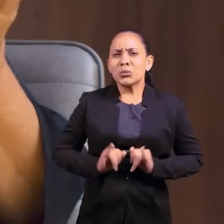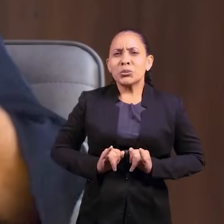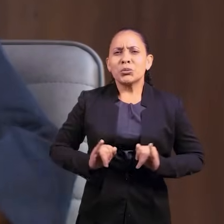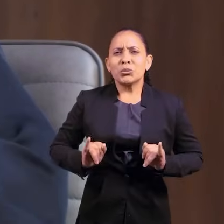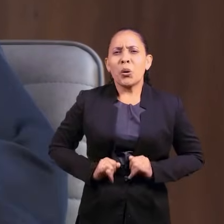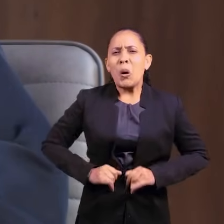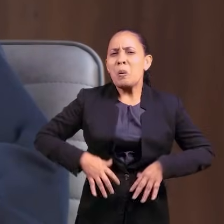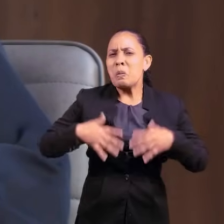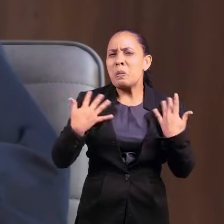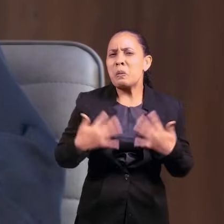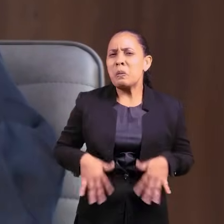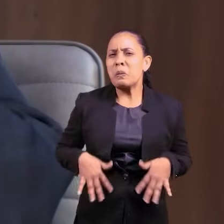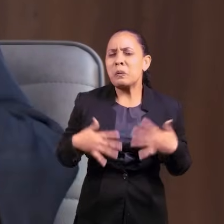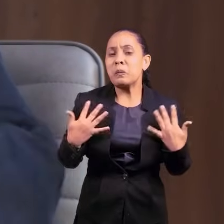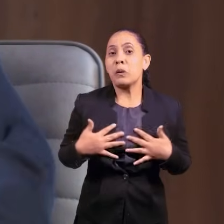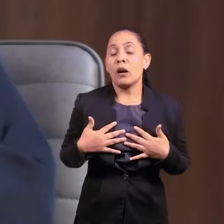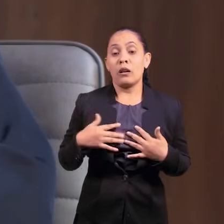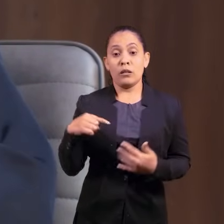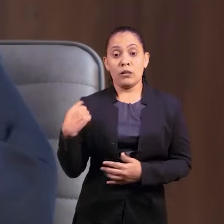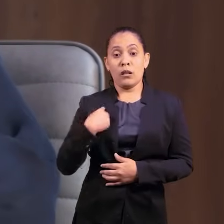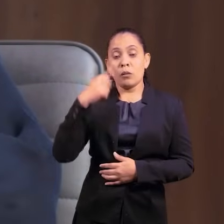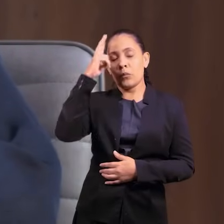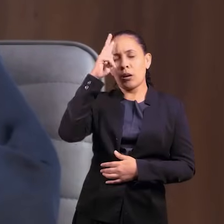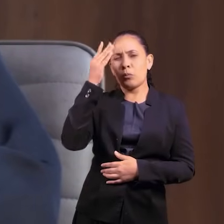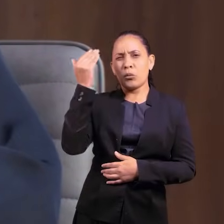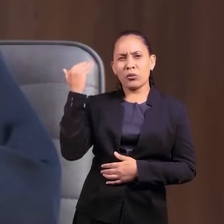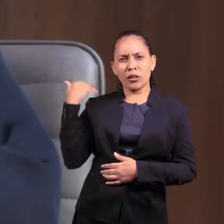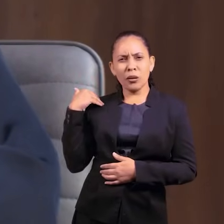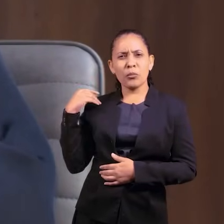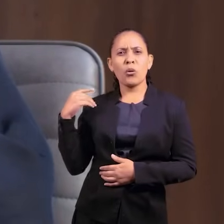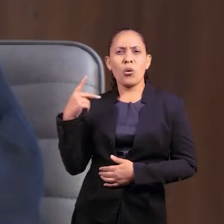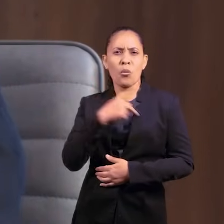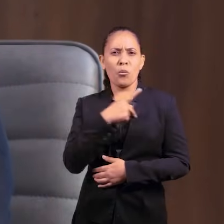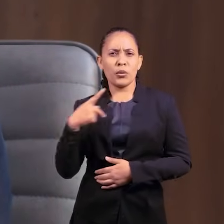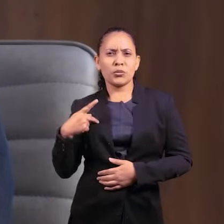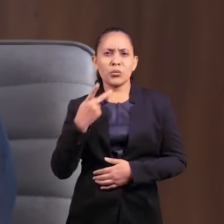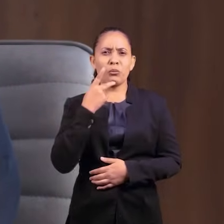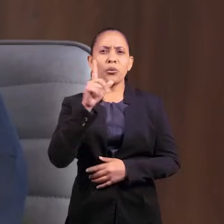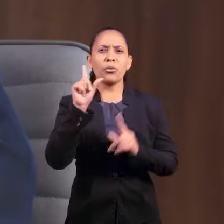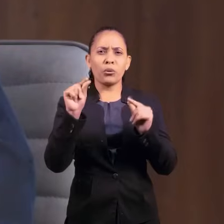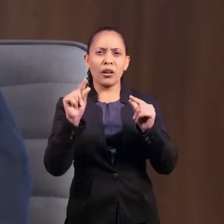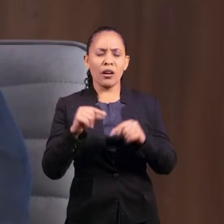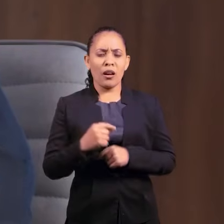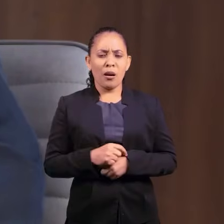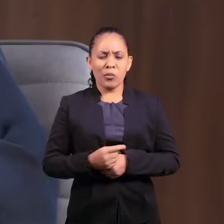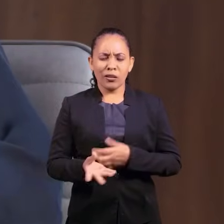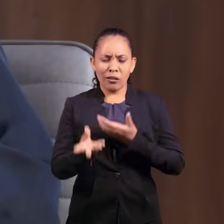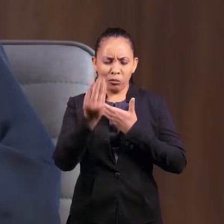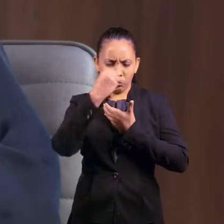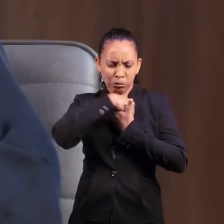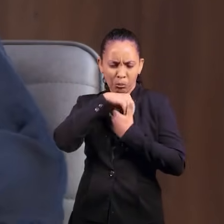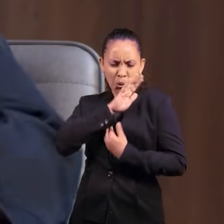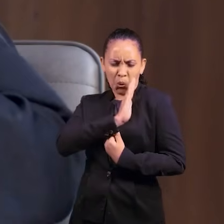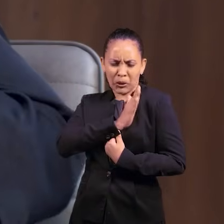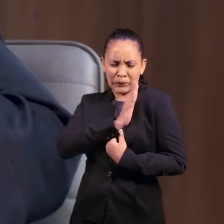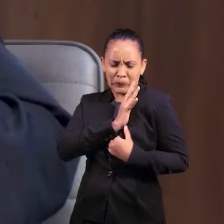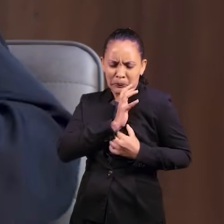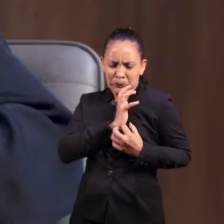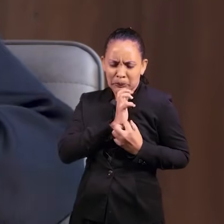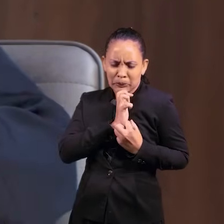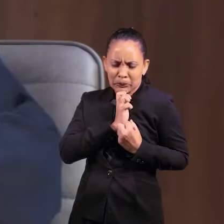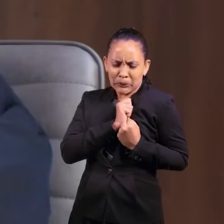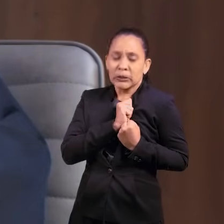como nós ouvimos, né, há pouco tempo, uma aula de um pastor, né? Por que eu vou guardar isso no meu coração? Eu quero